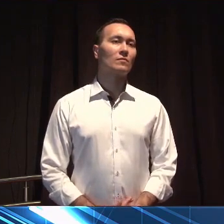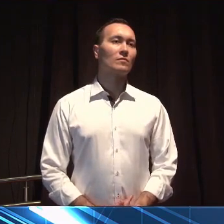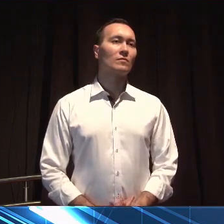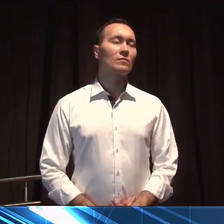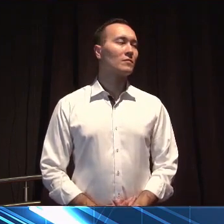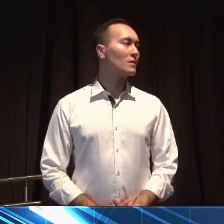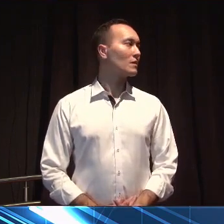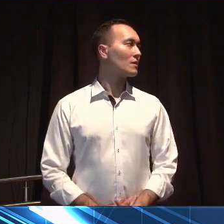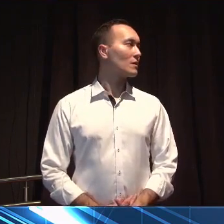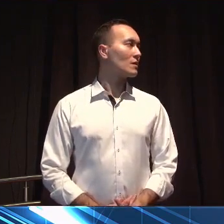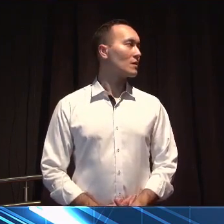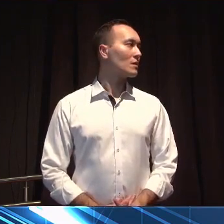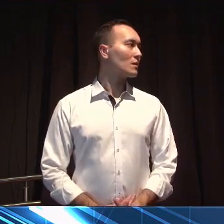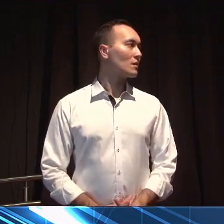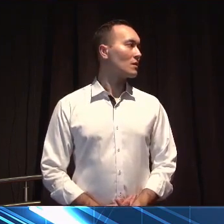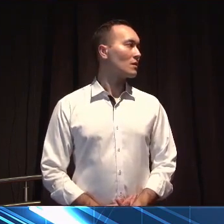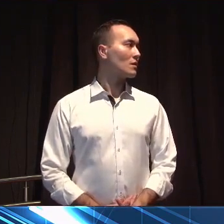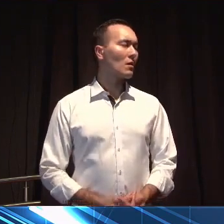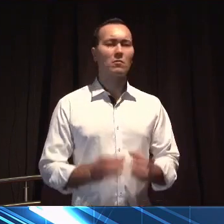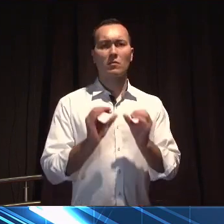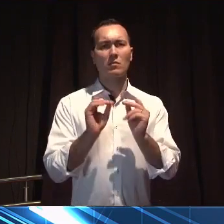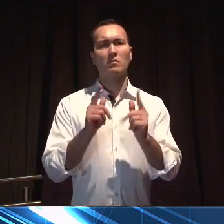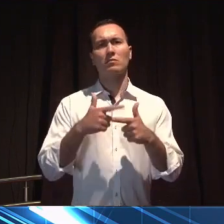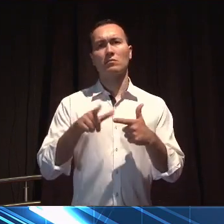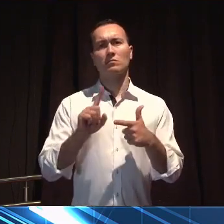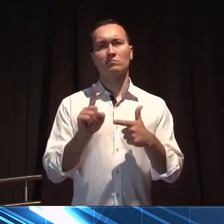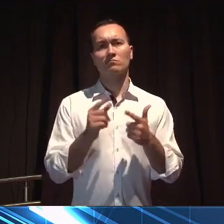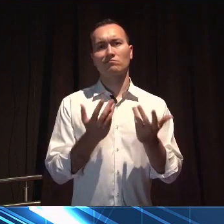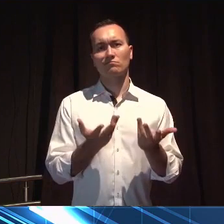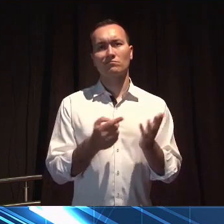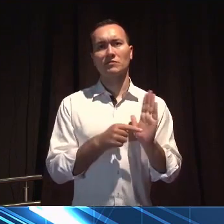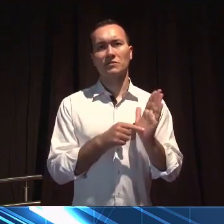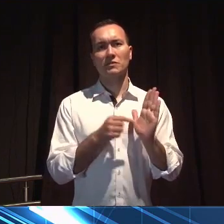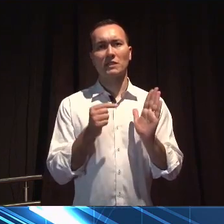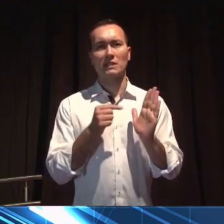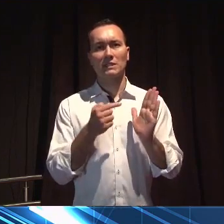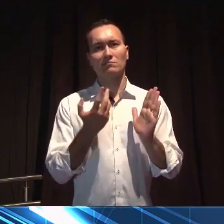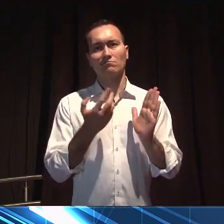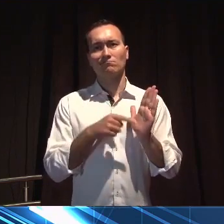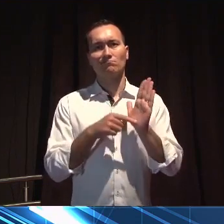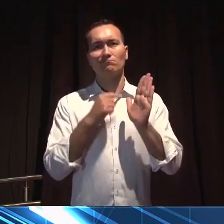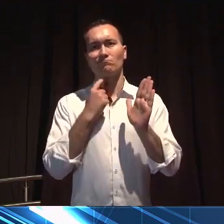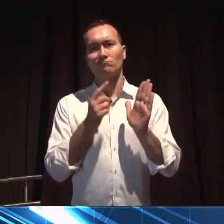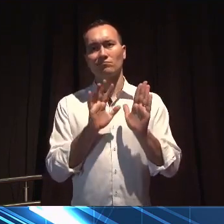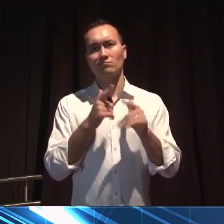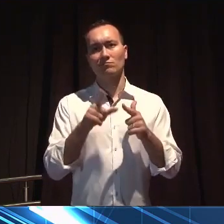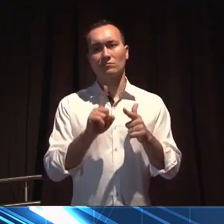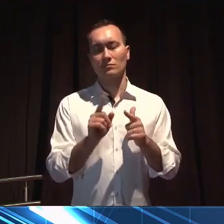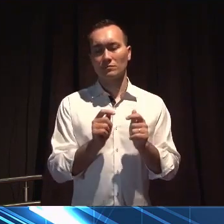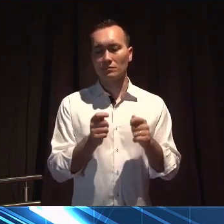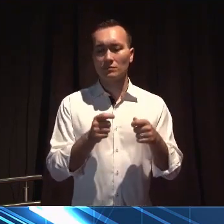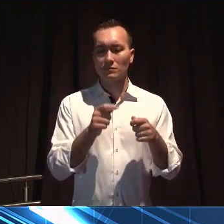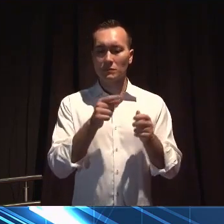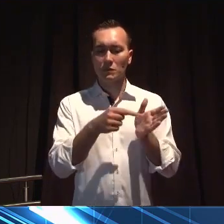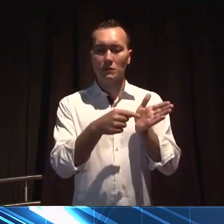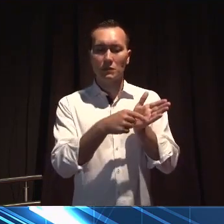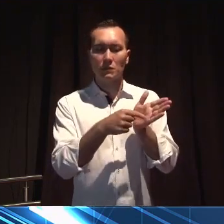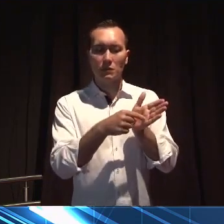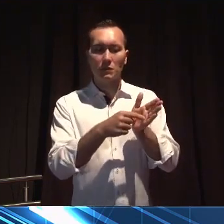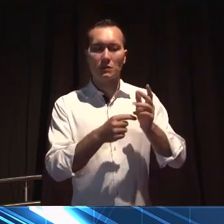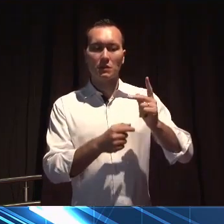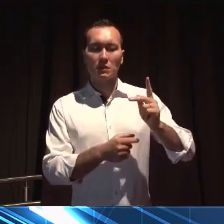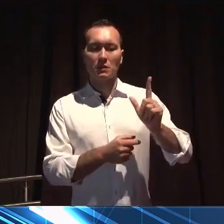Bom, beleza, se não der, eu sigo aqui. Bom, tranquilo, eu ia mostrar para vocês como é que funcionava, mas basicamente você pode criar um plugin e